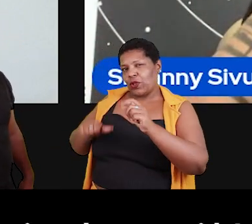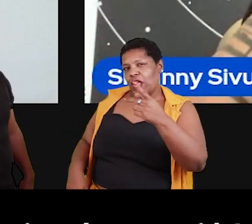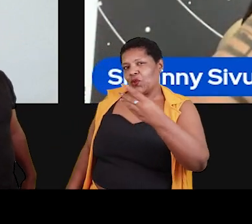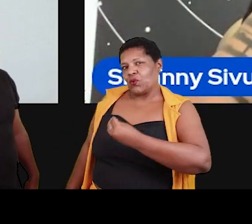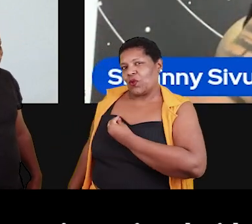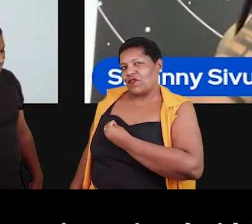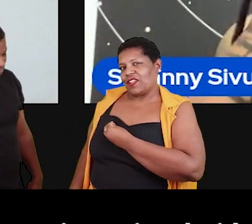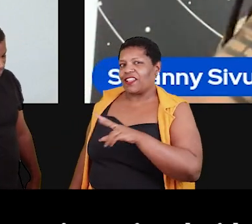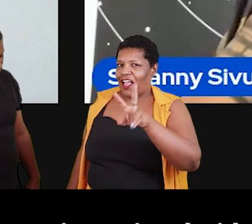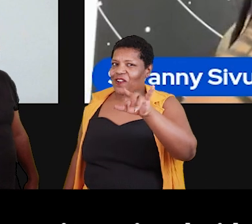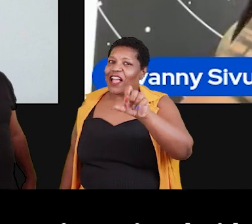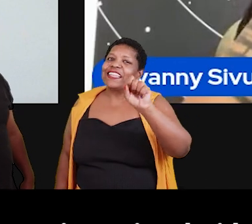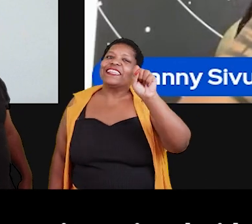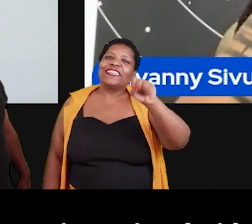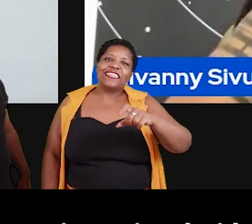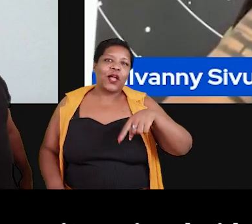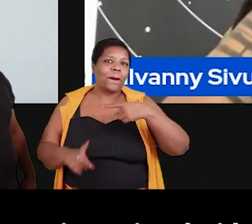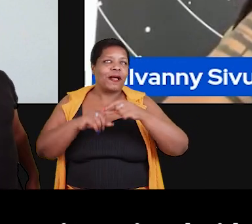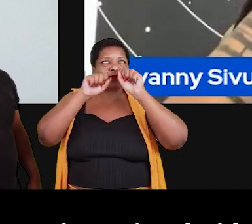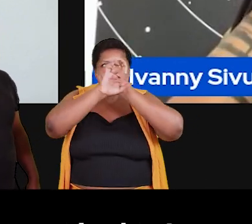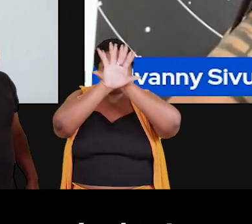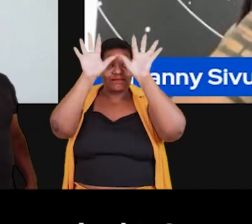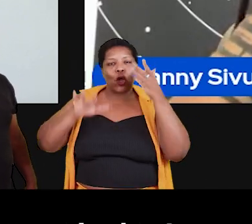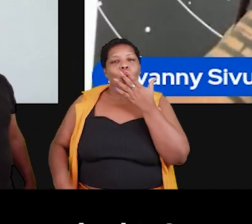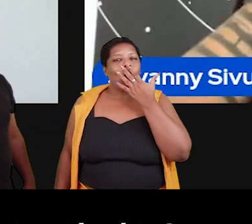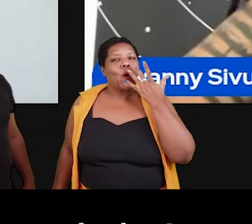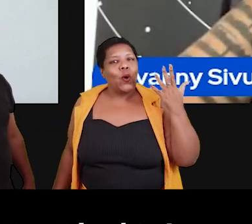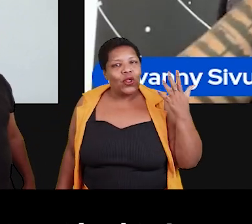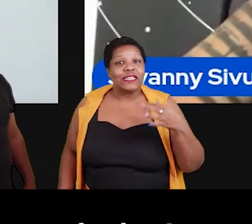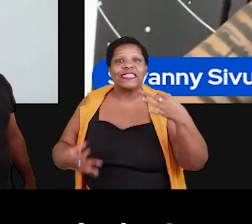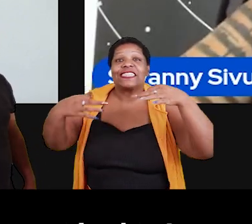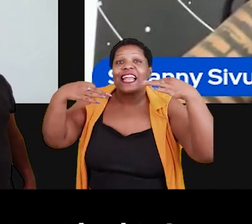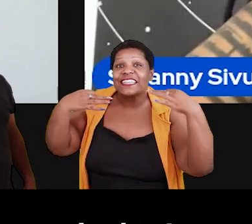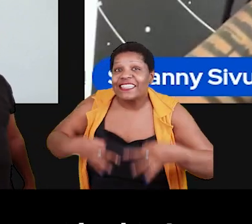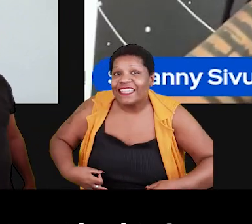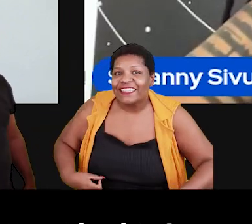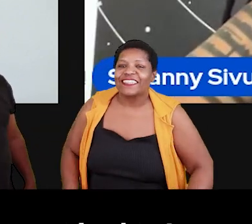vida. Vai ser muito mais colorida. Certeza absoluta.